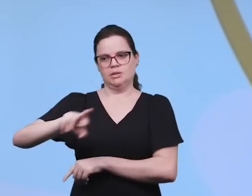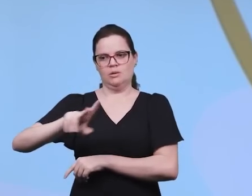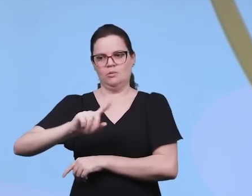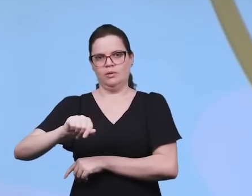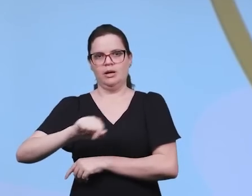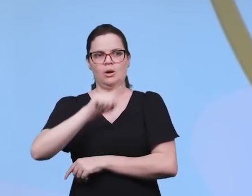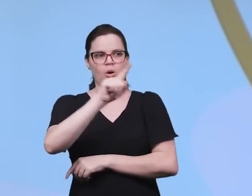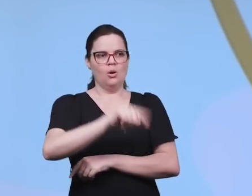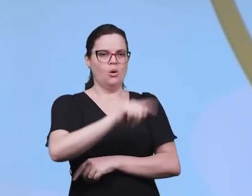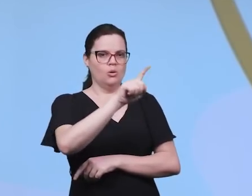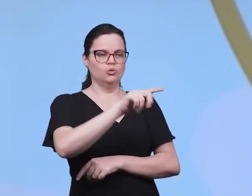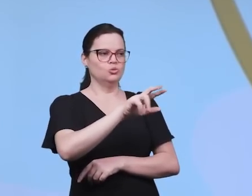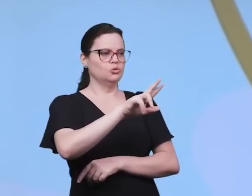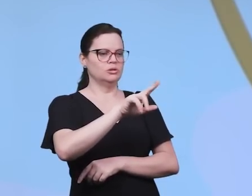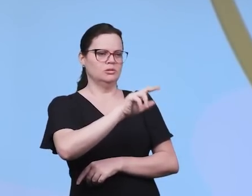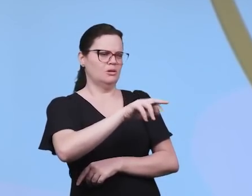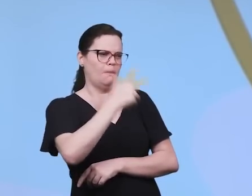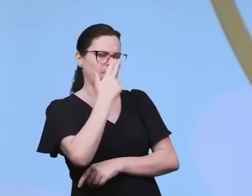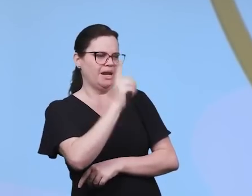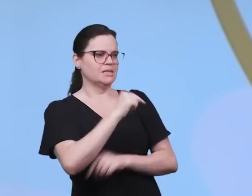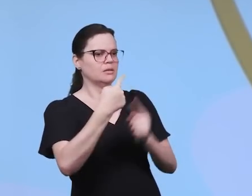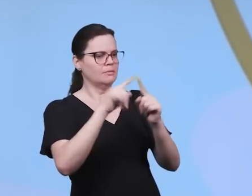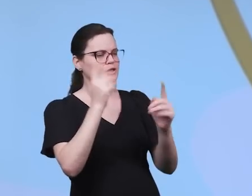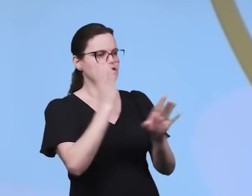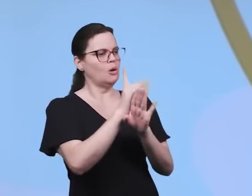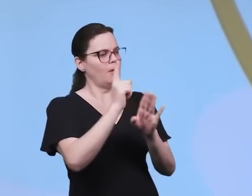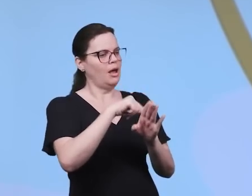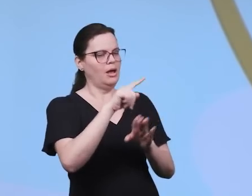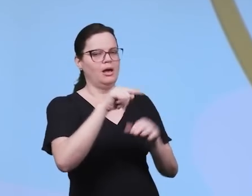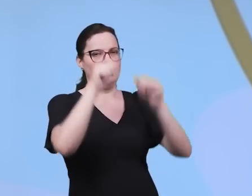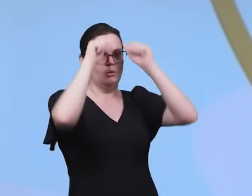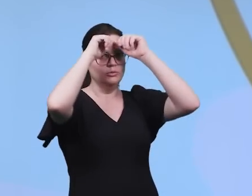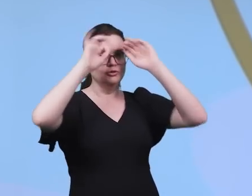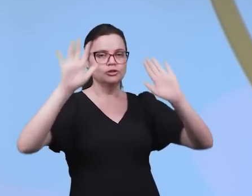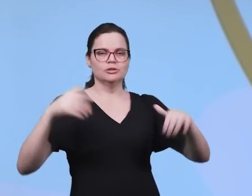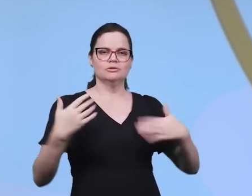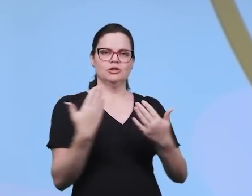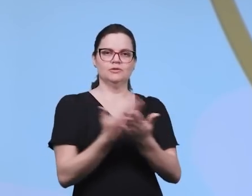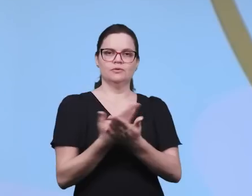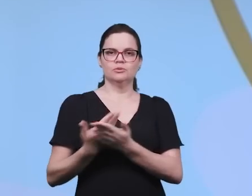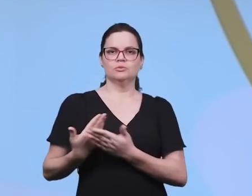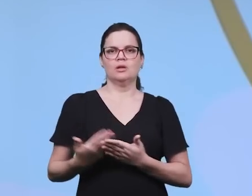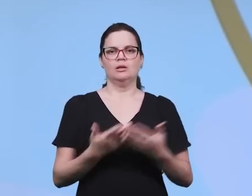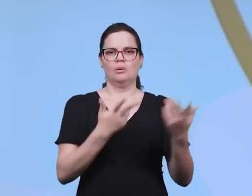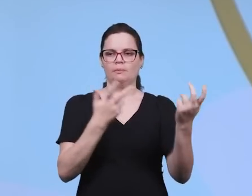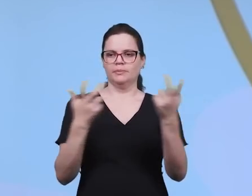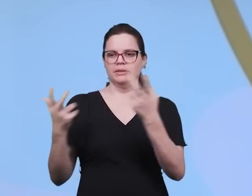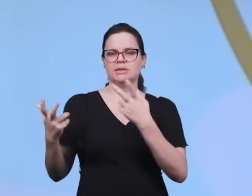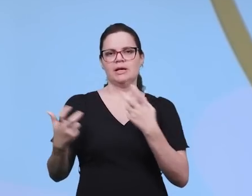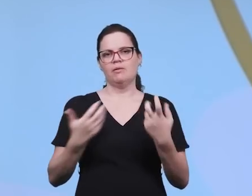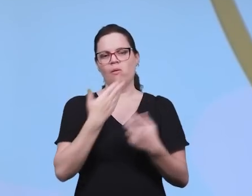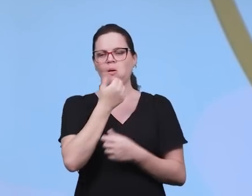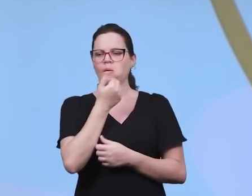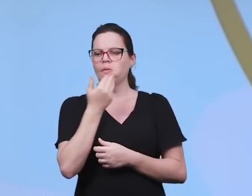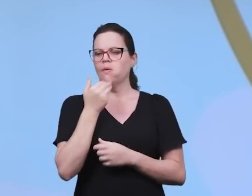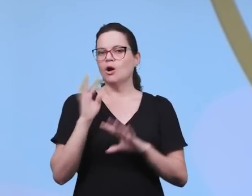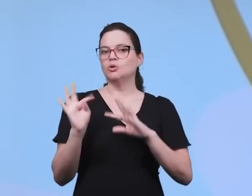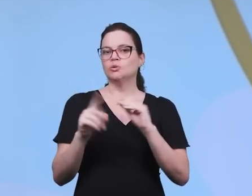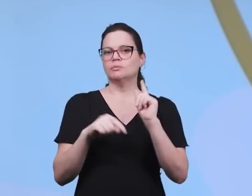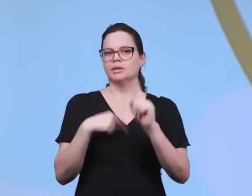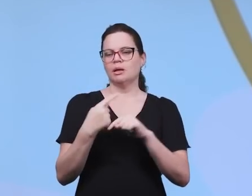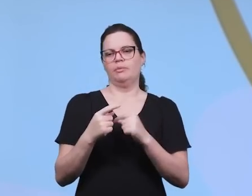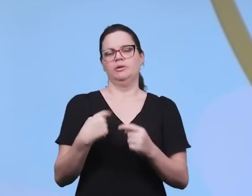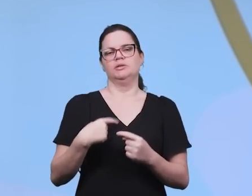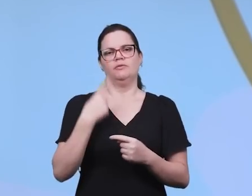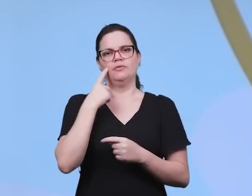são e nunca apareceram, e assim por diante. Nós vamos identificando e, óbvio, como eu falei, observando as suas peculiaridades, a gente consegue fazer um tratamento